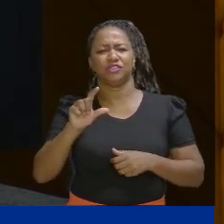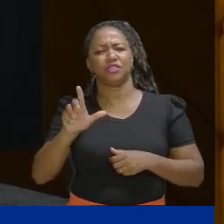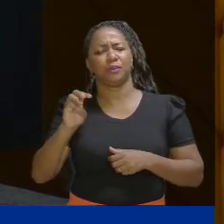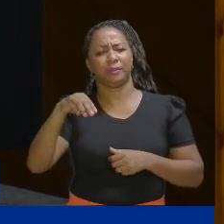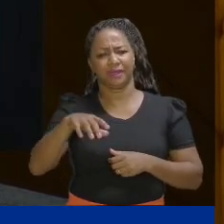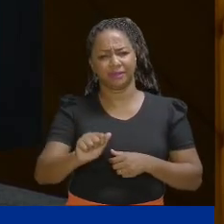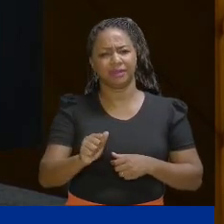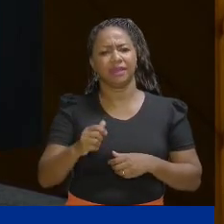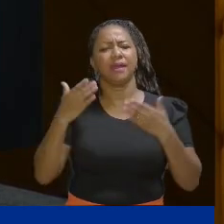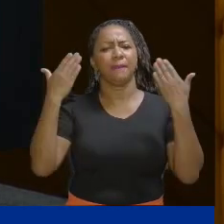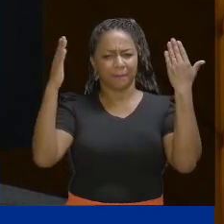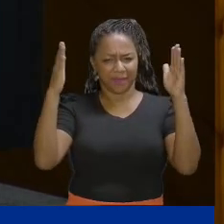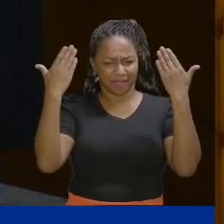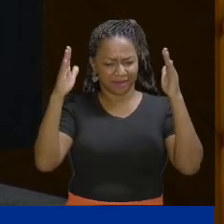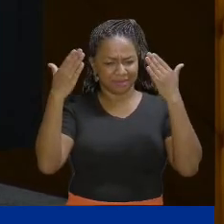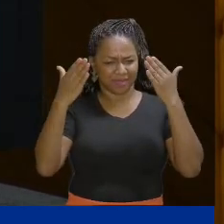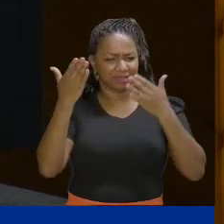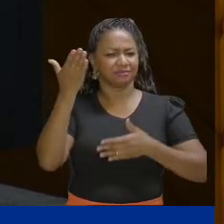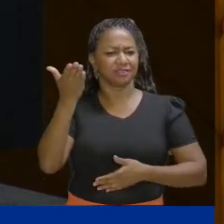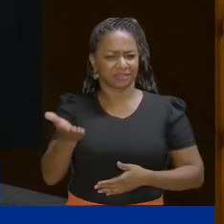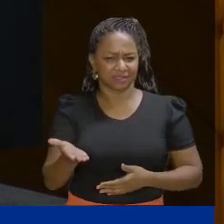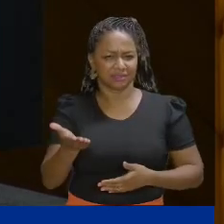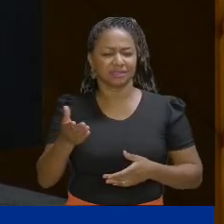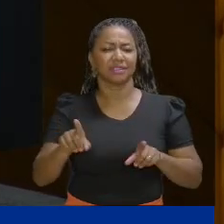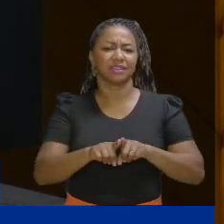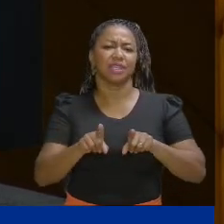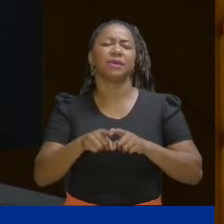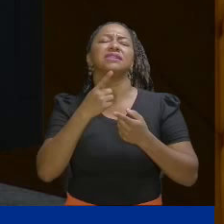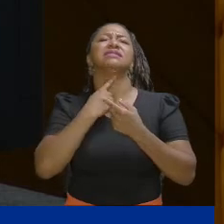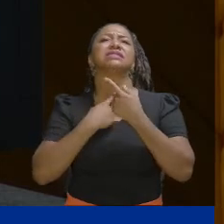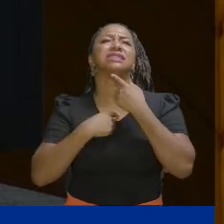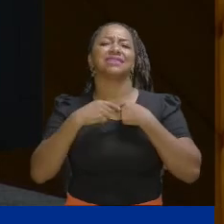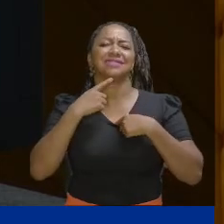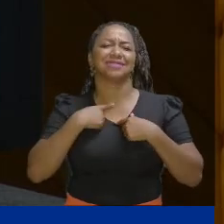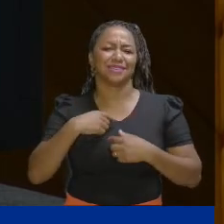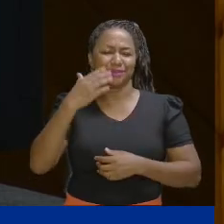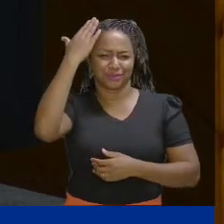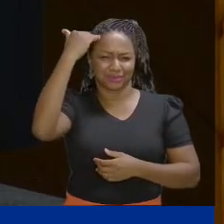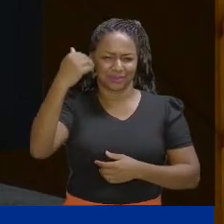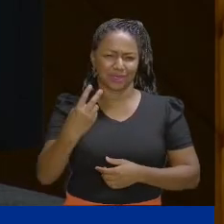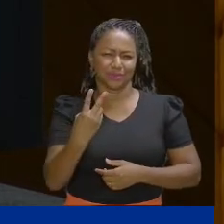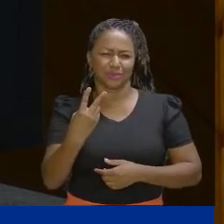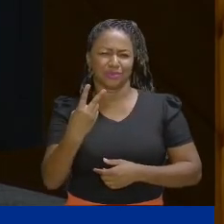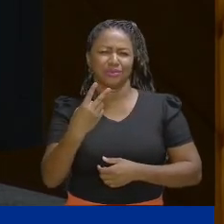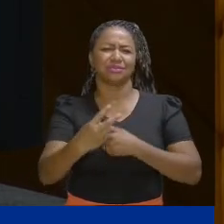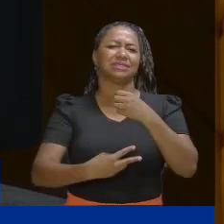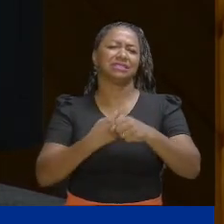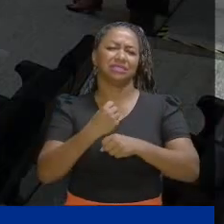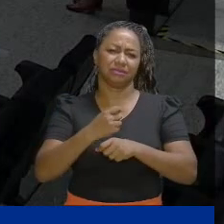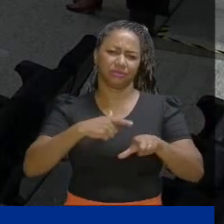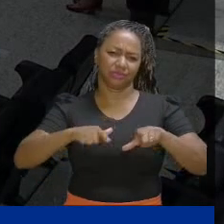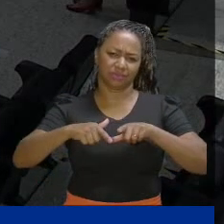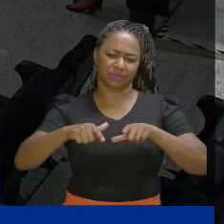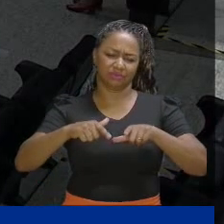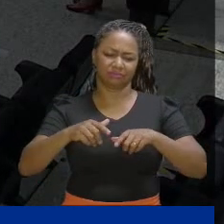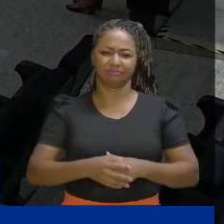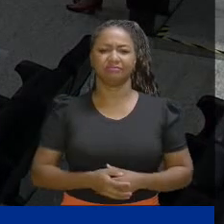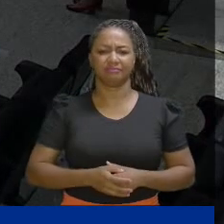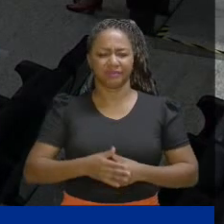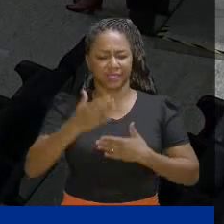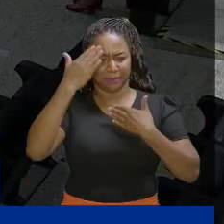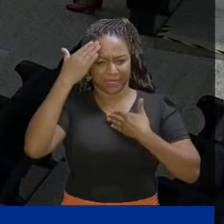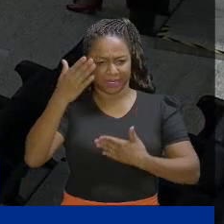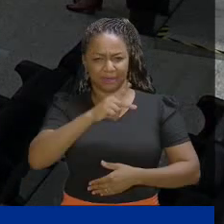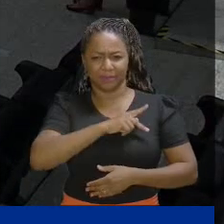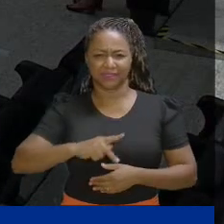eu parabenizo a Dilma e desejo sucesso nesses 2 anos aí da sua gestão. Obrigado.